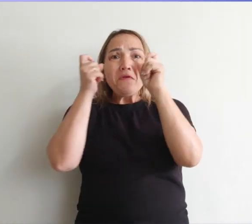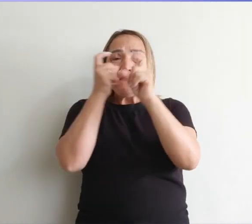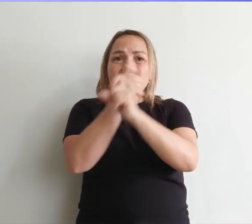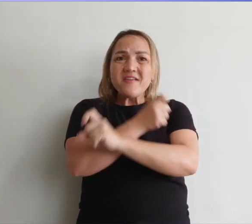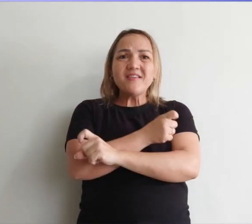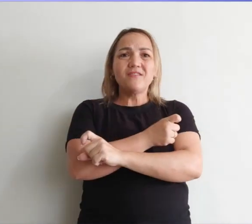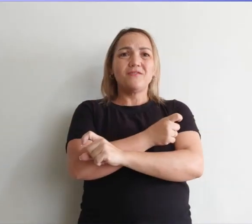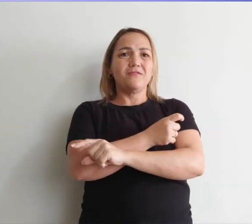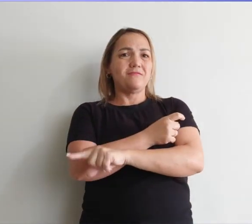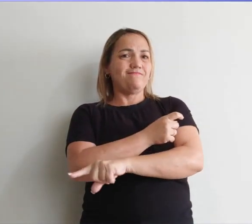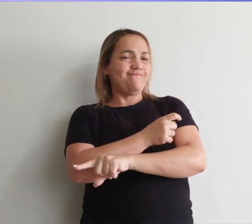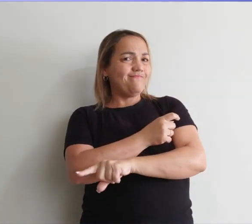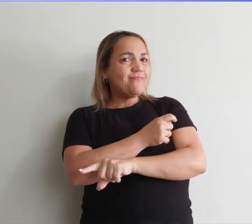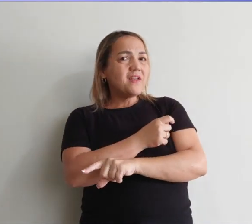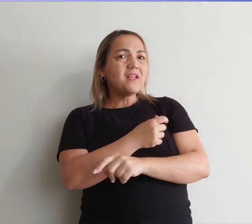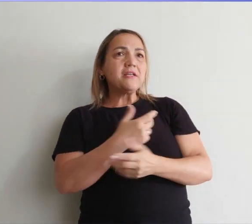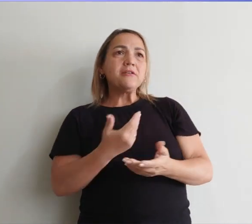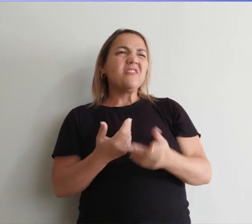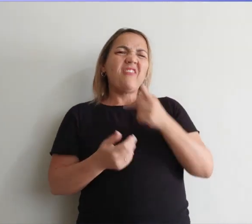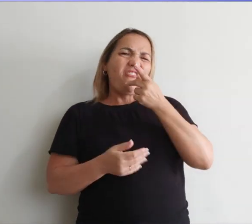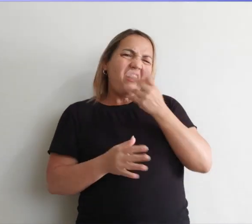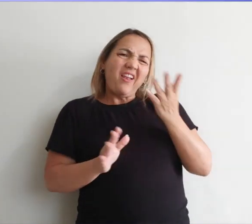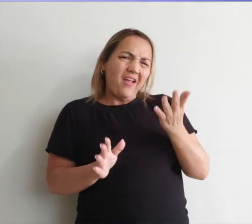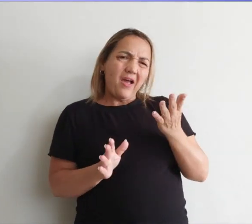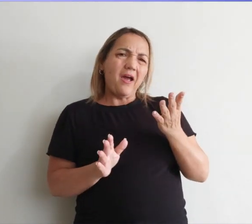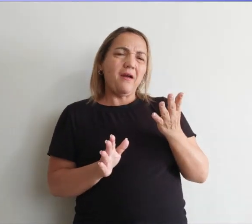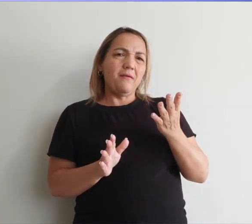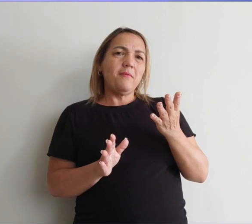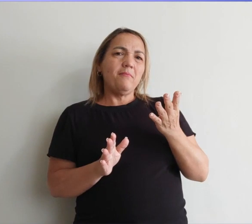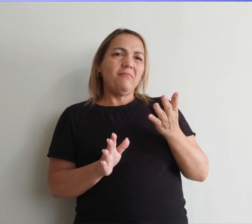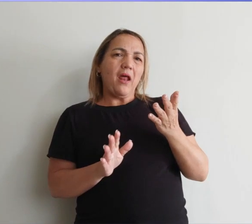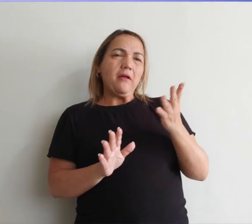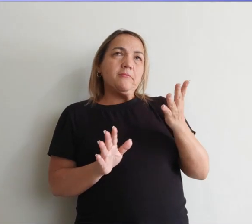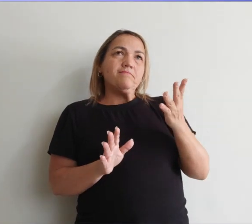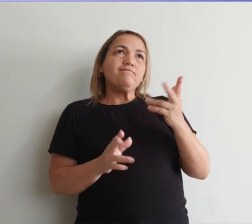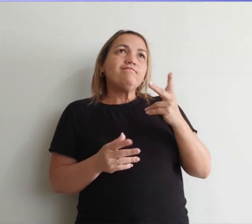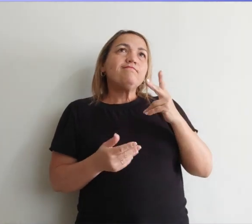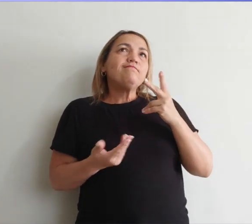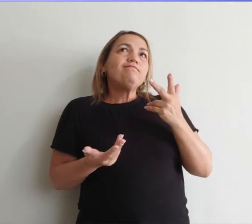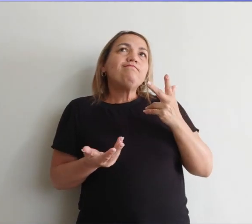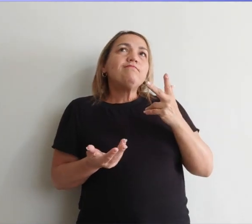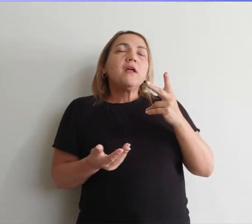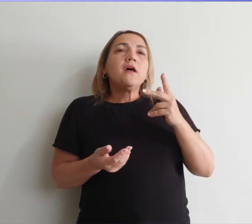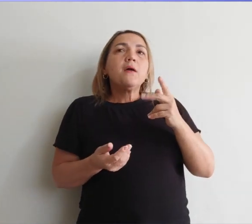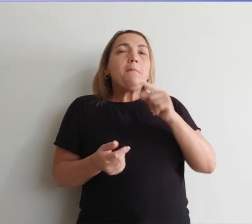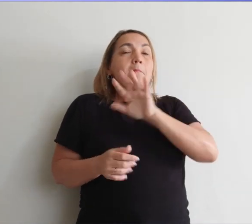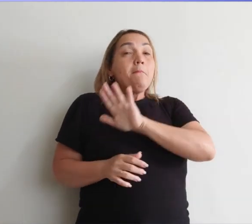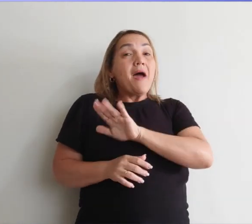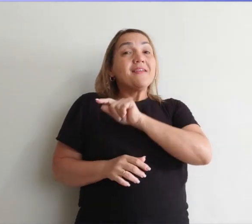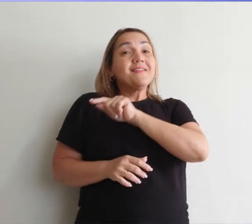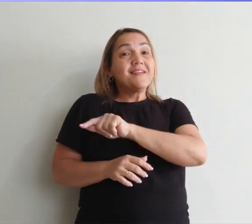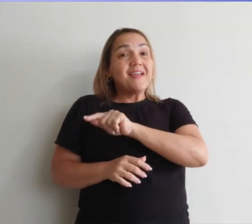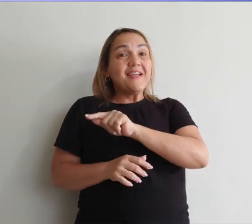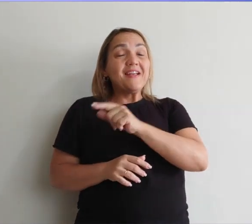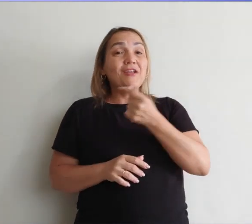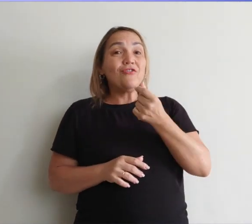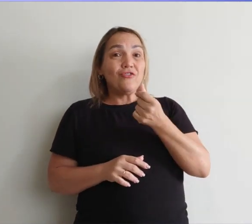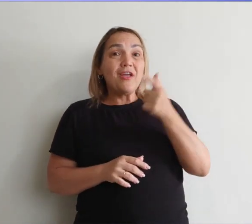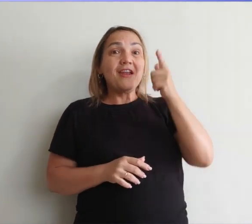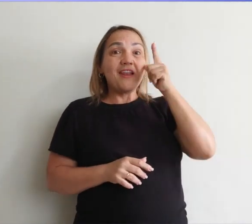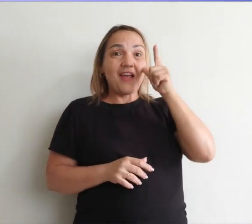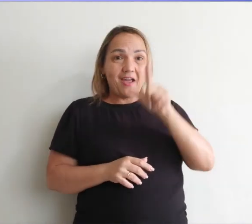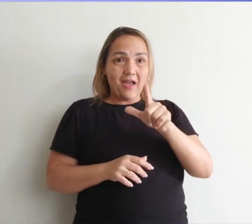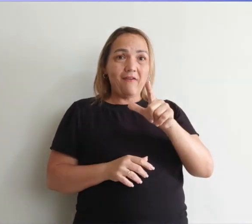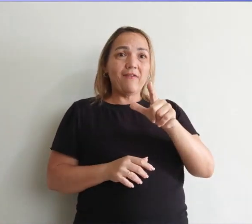complicada. Eu não vou falar tanto assim para não dar muita ideia, mas assim, eu ganhava dinheiro de